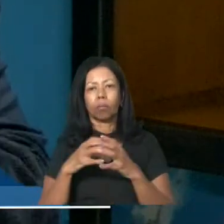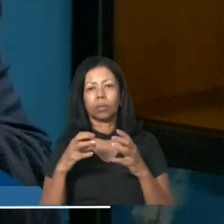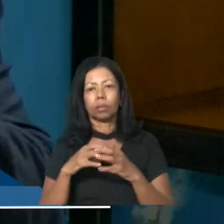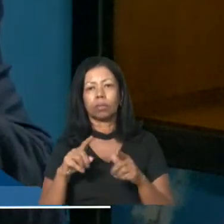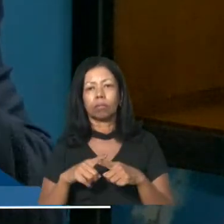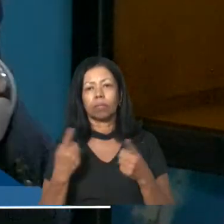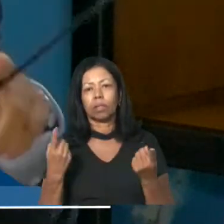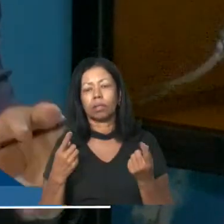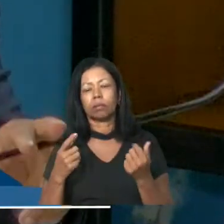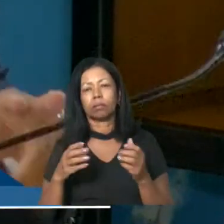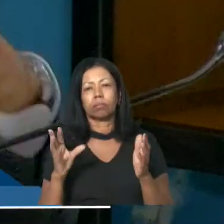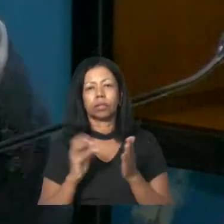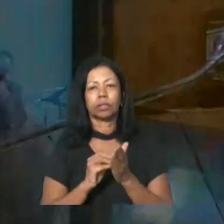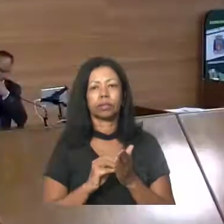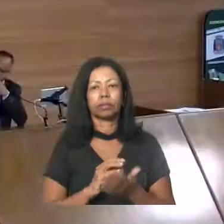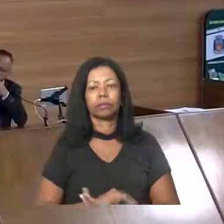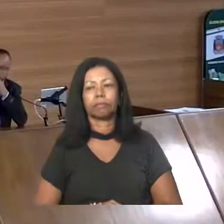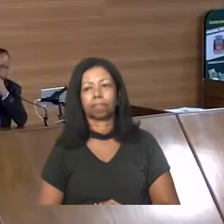restrição.